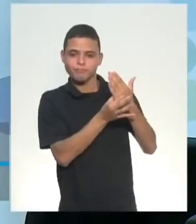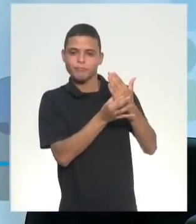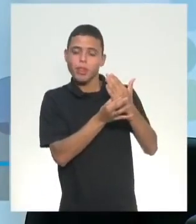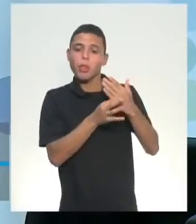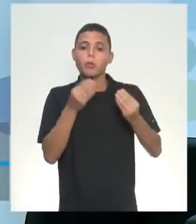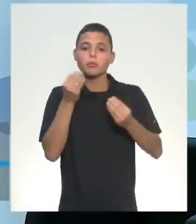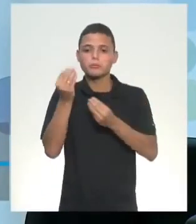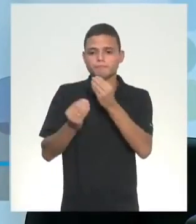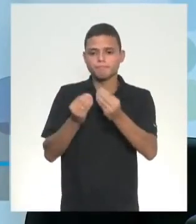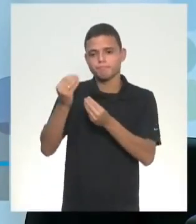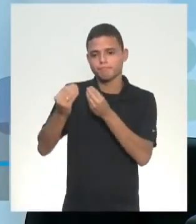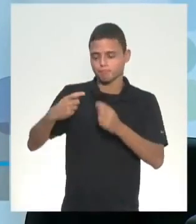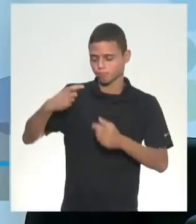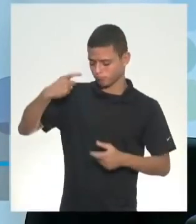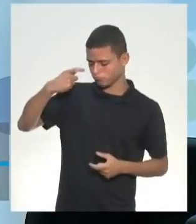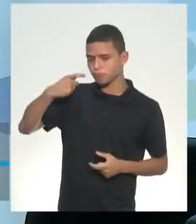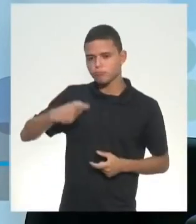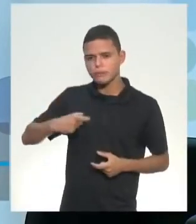né? Ele era